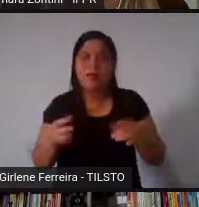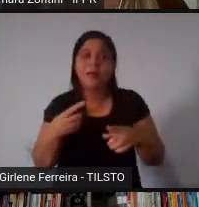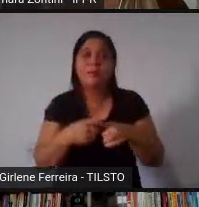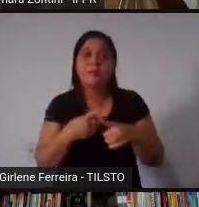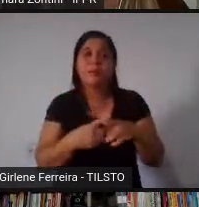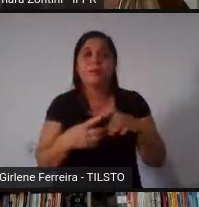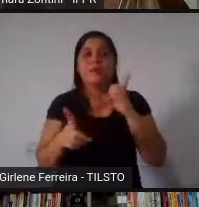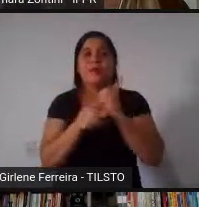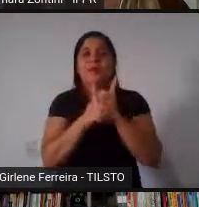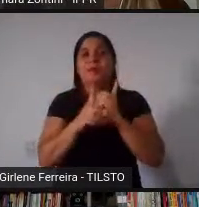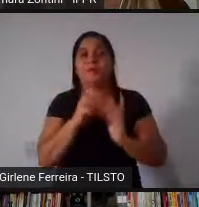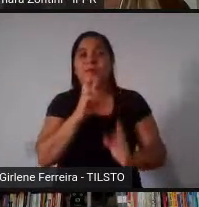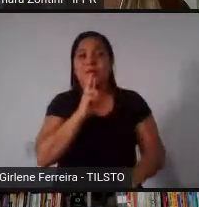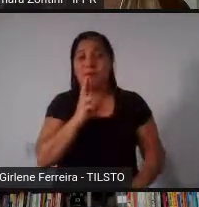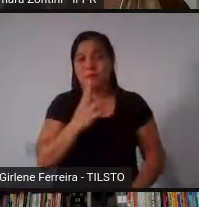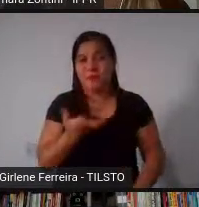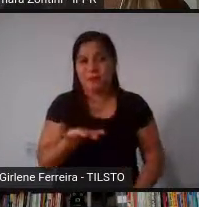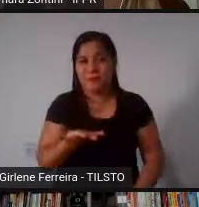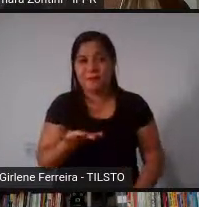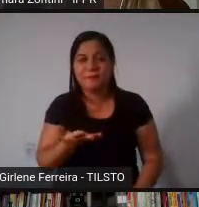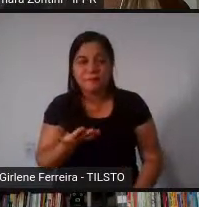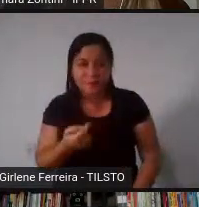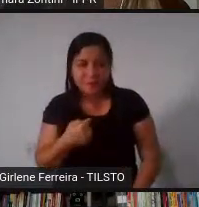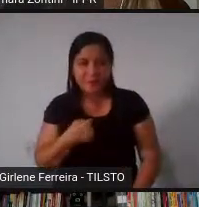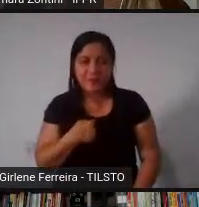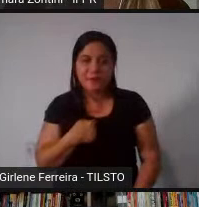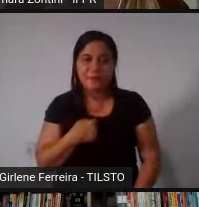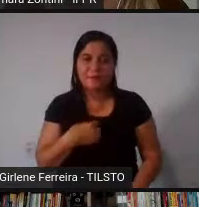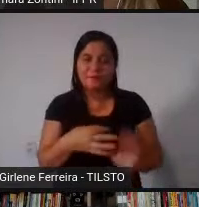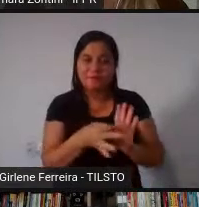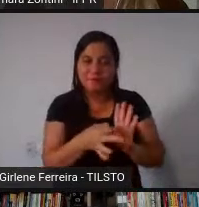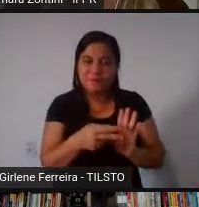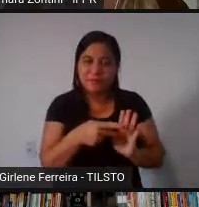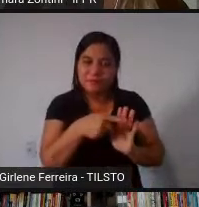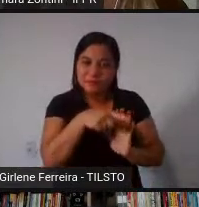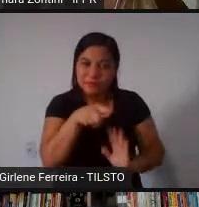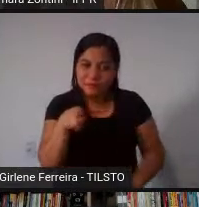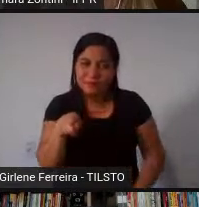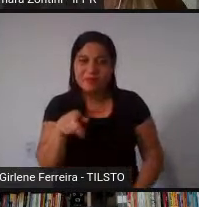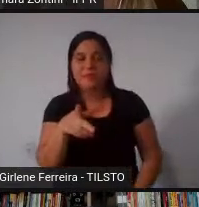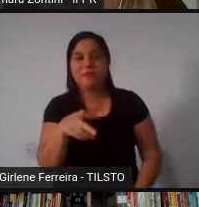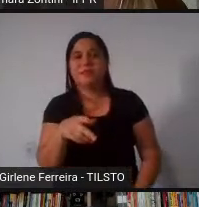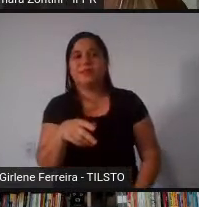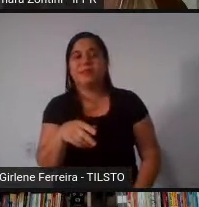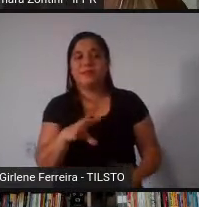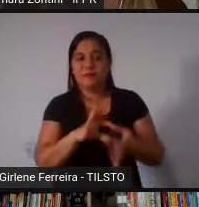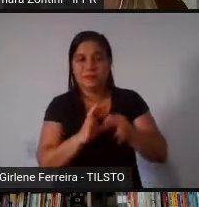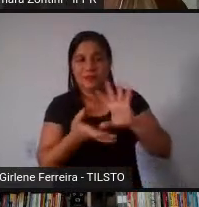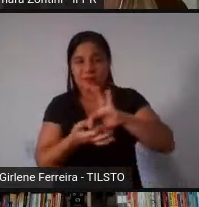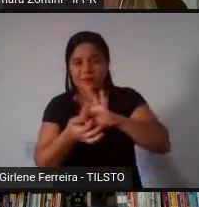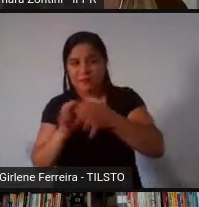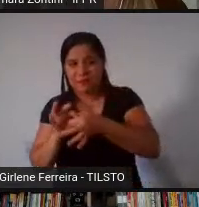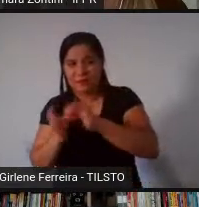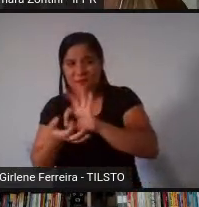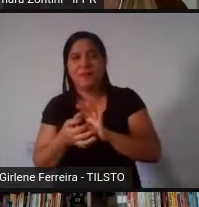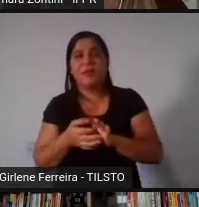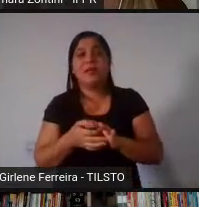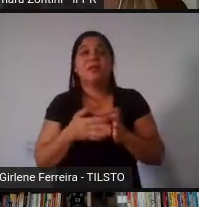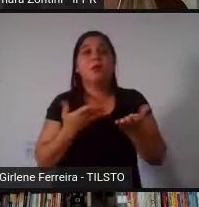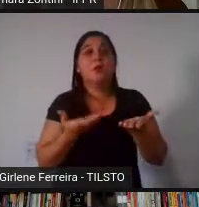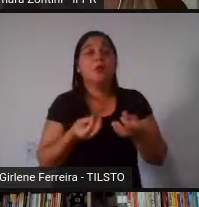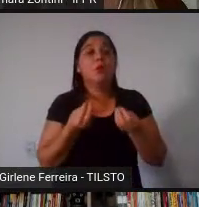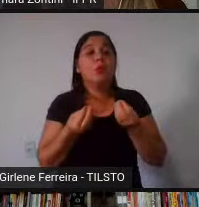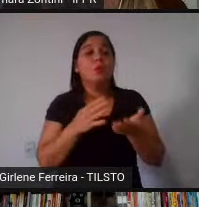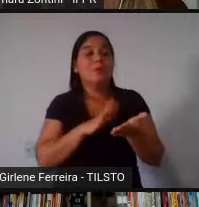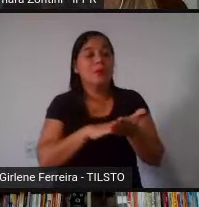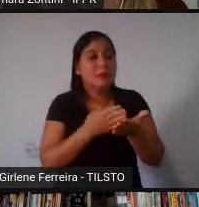senti. Eu acho que eu indico, assim, para quem quiser fazer uma Olimpíada, estudar essa parte, né? De interpretação, como o Nádia disse, que às vezes você não